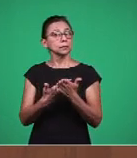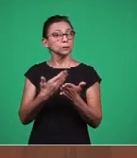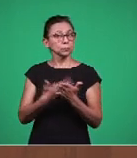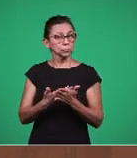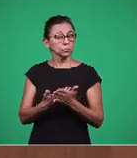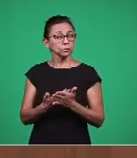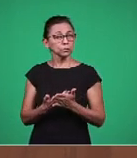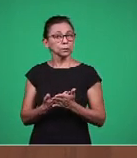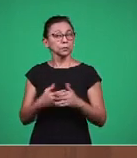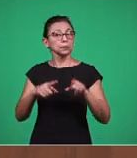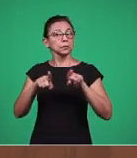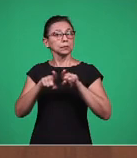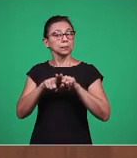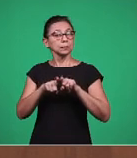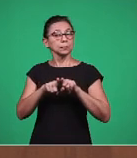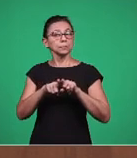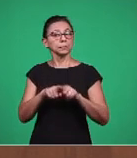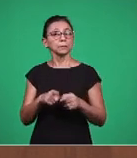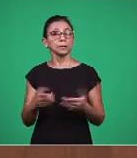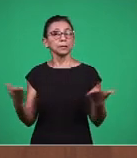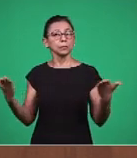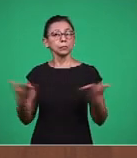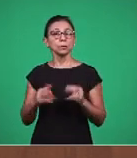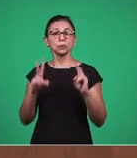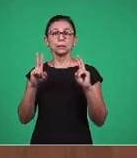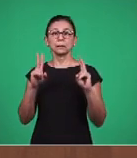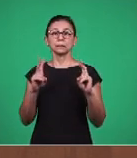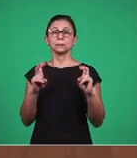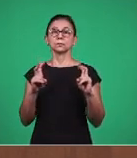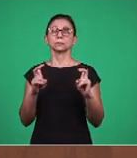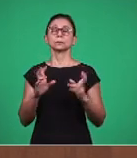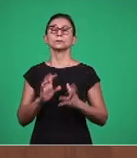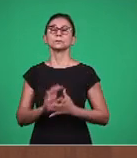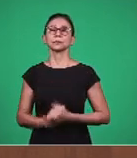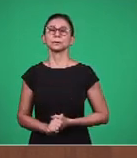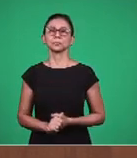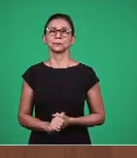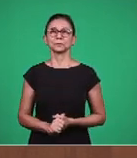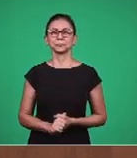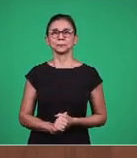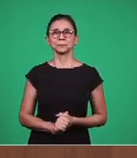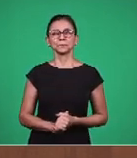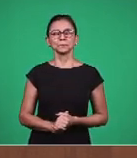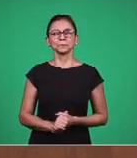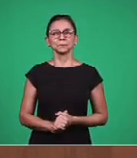dizer que um dos assuntos que nós vamos tratar foi simplesmente de uma